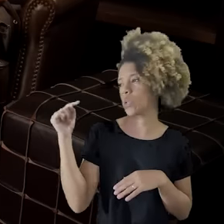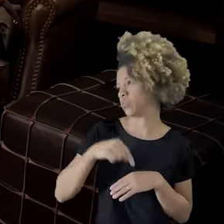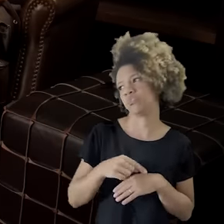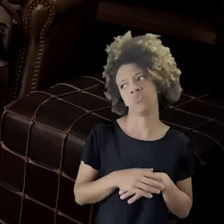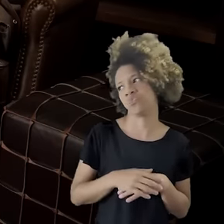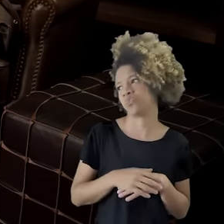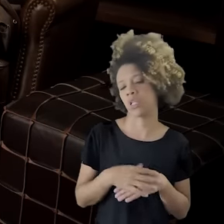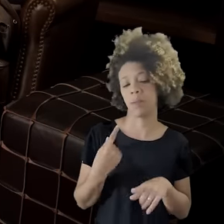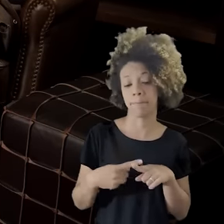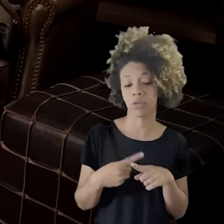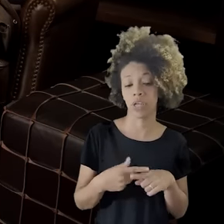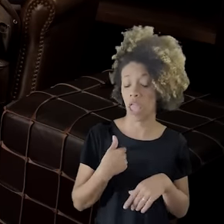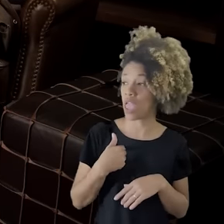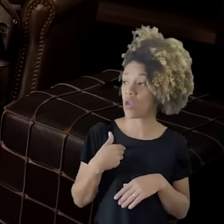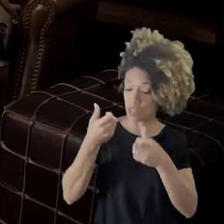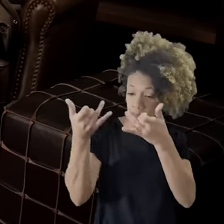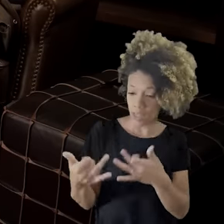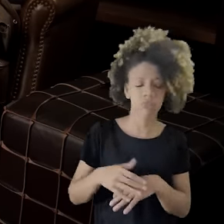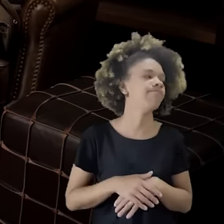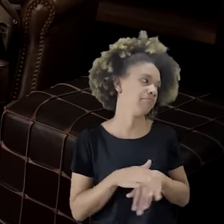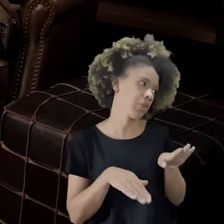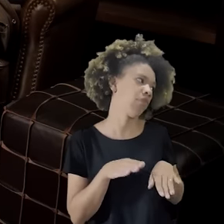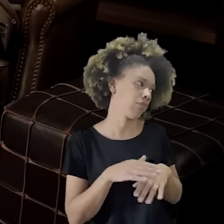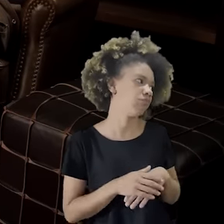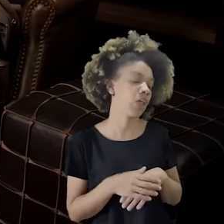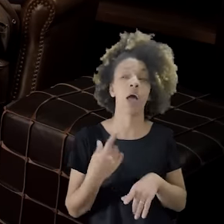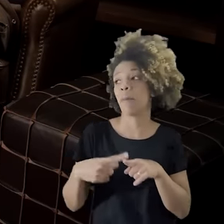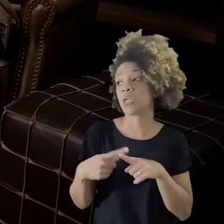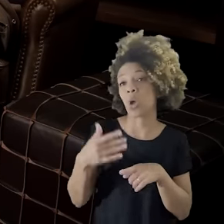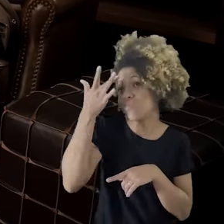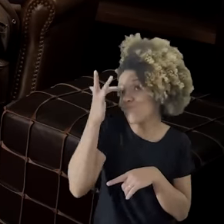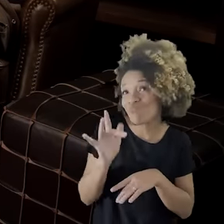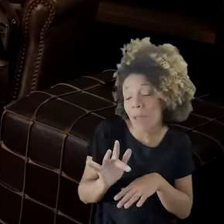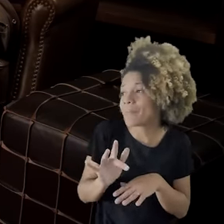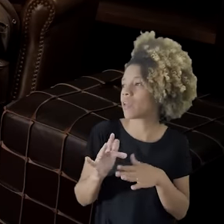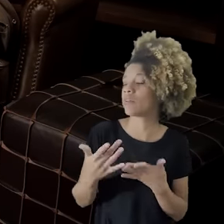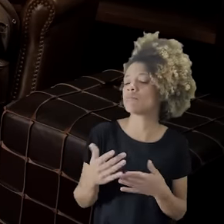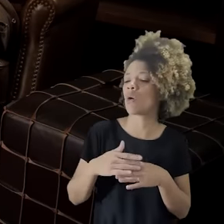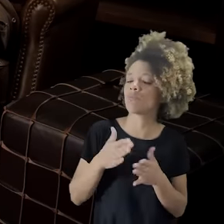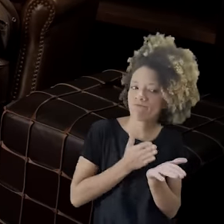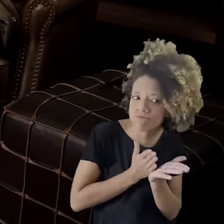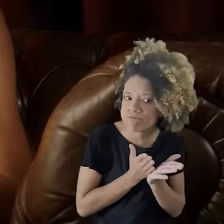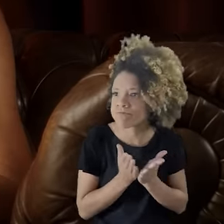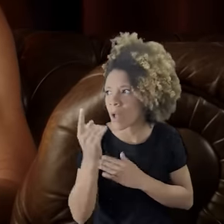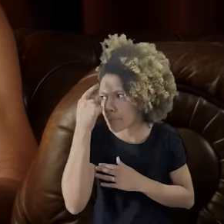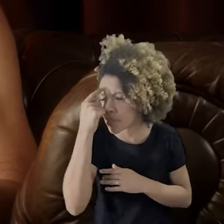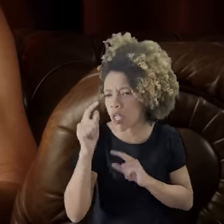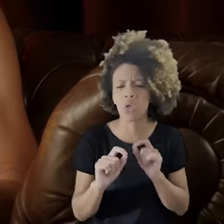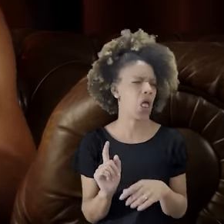mais aqui foi uma colocação que eu fiz que provavelmente porque eu não tinha noção Então eu ia por esse mesmo caminho